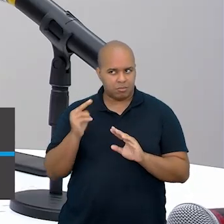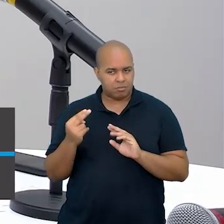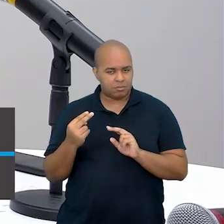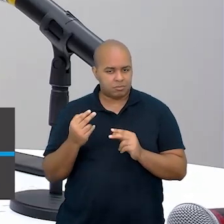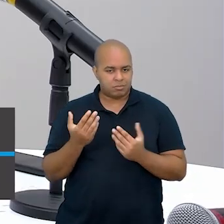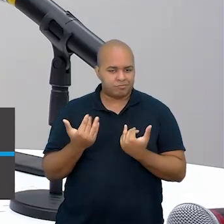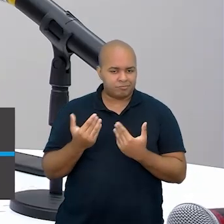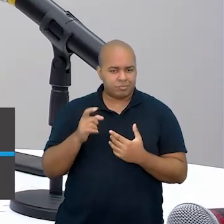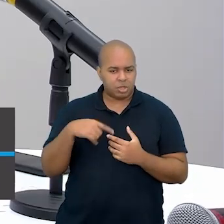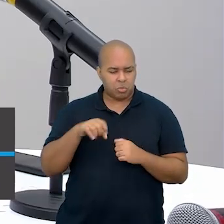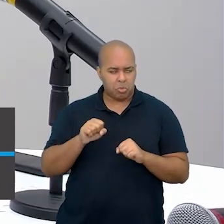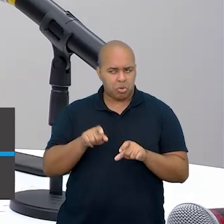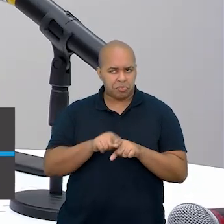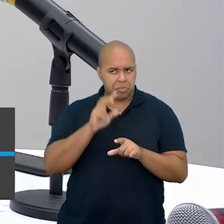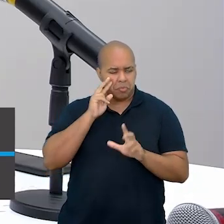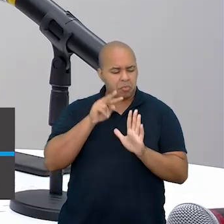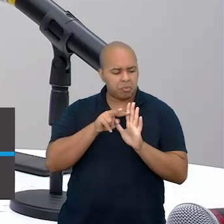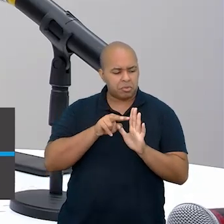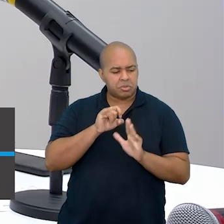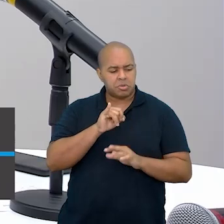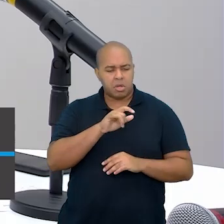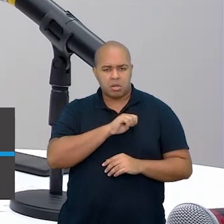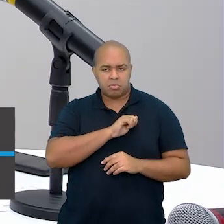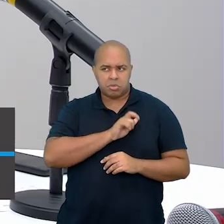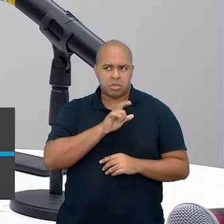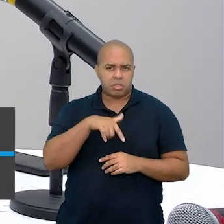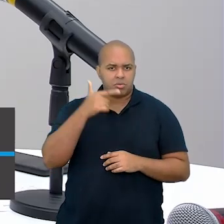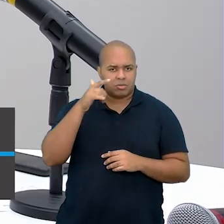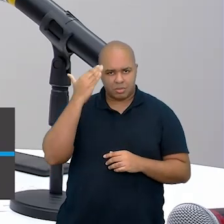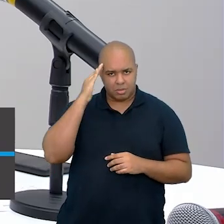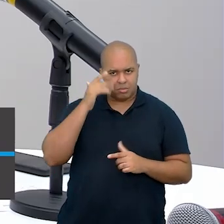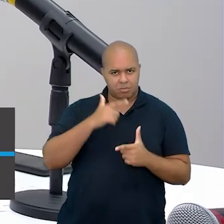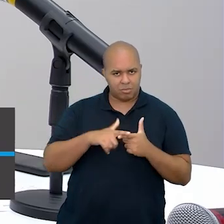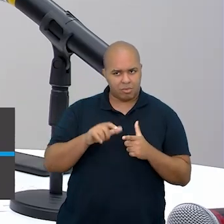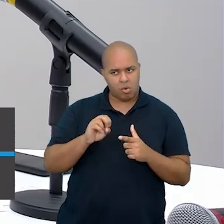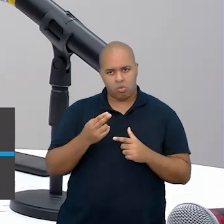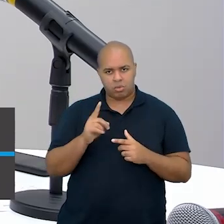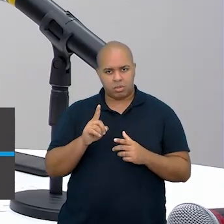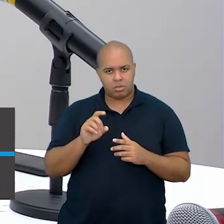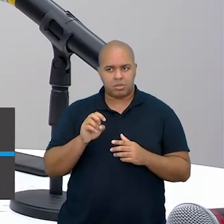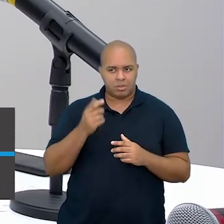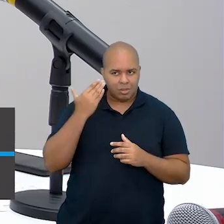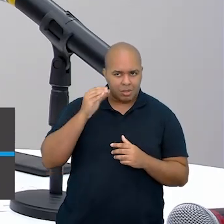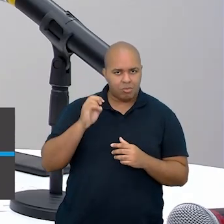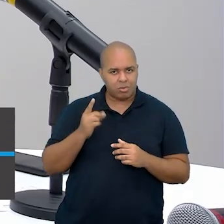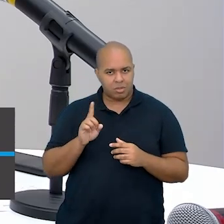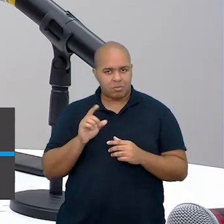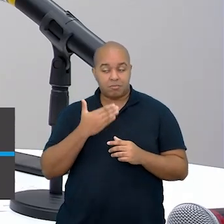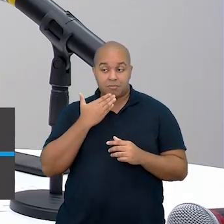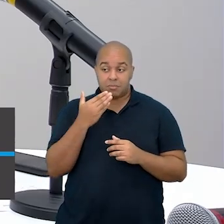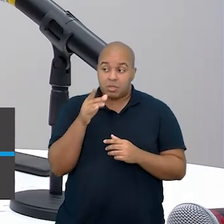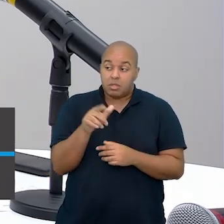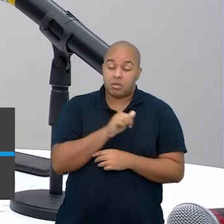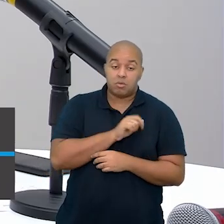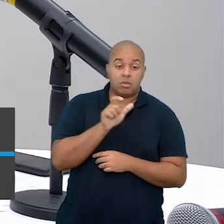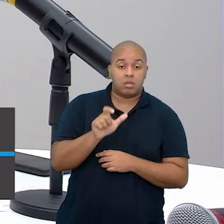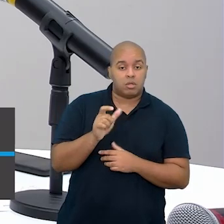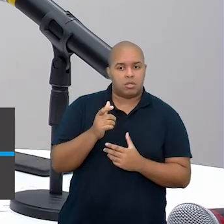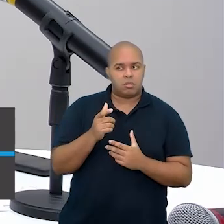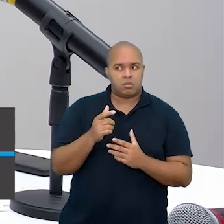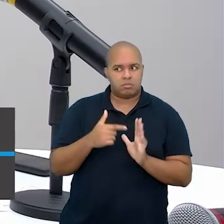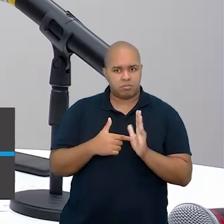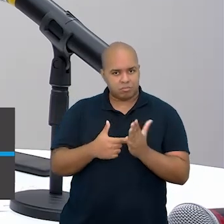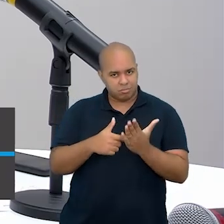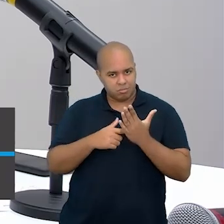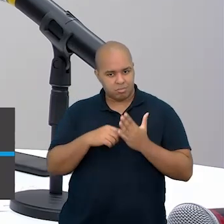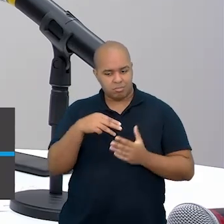converse, ele pode verificar se o estudante realmente entendeu o problema ou não entendeu, pedindo para o estudante o